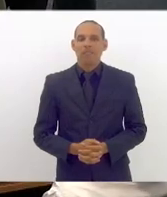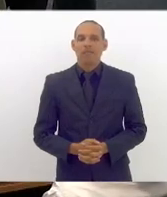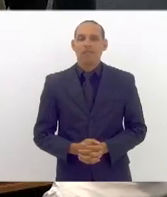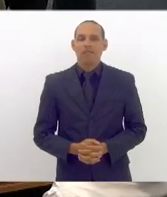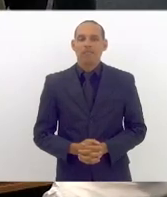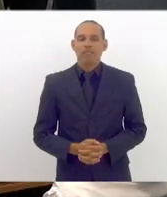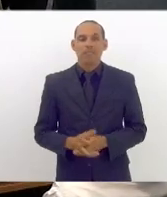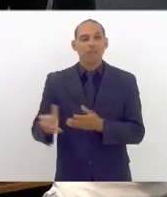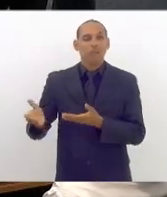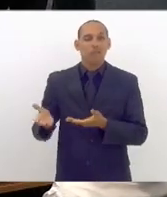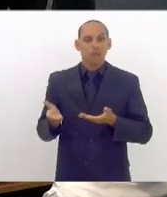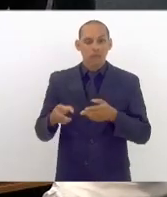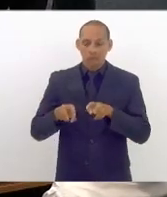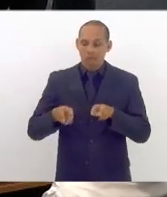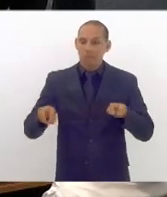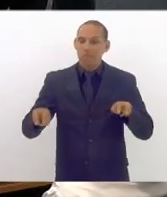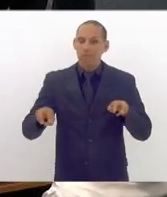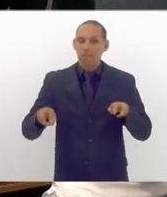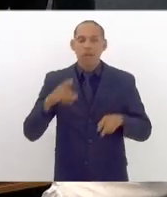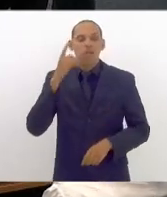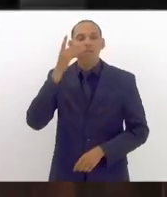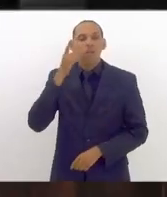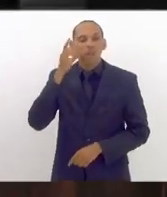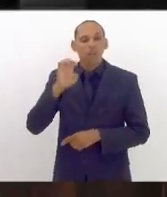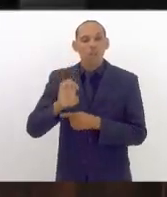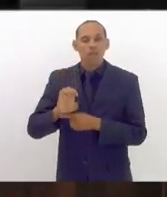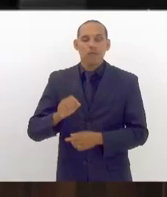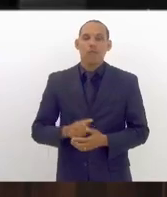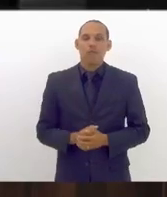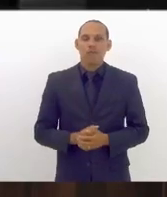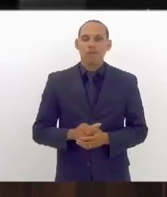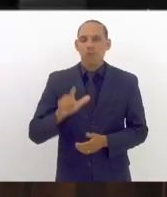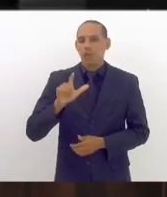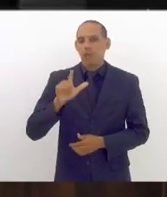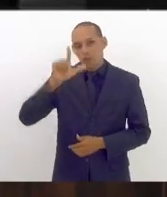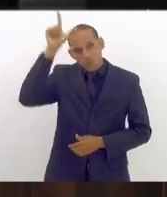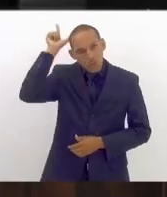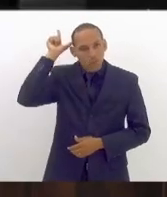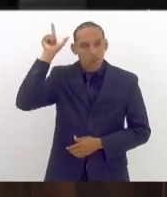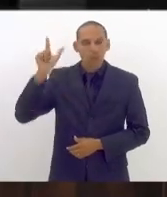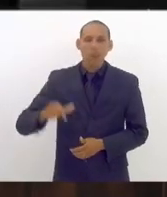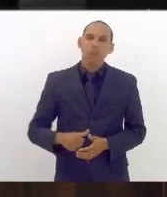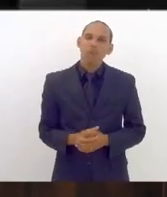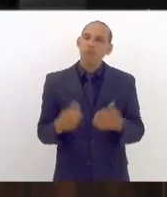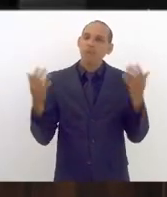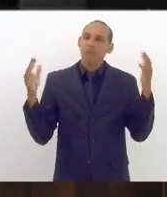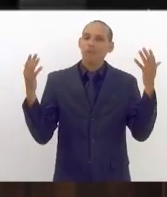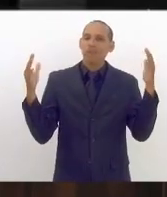convidar para estar conosco a mesa o Deputado Estadual Luiz Paulo